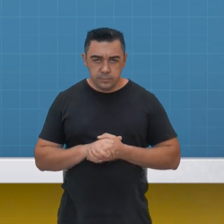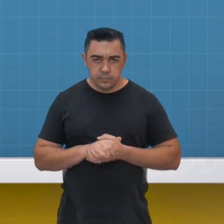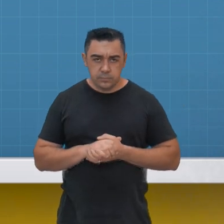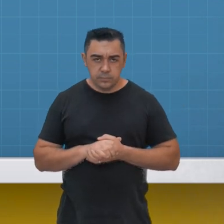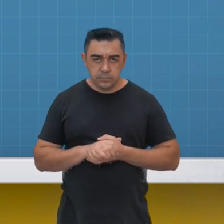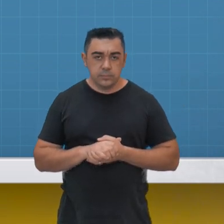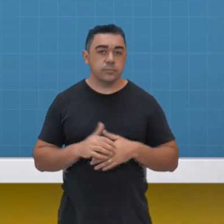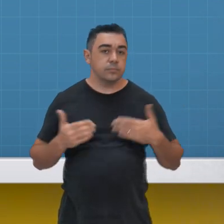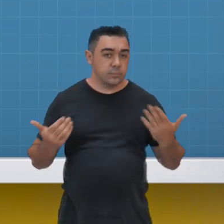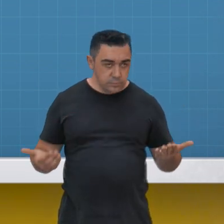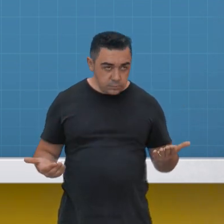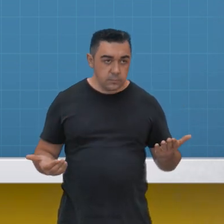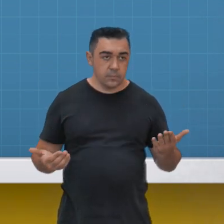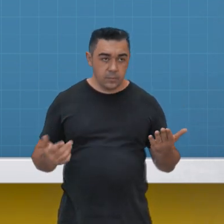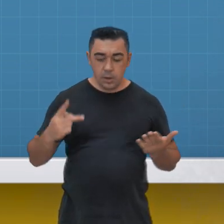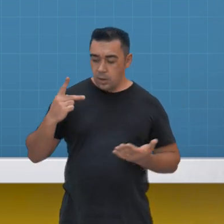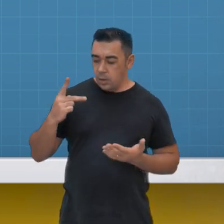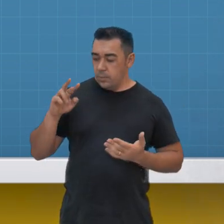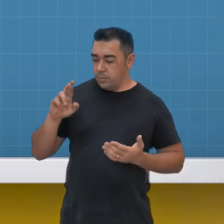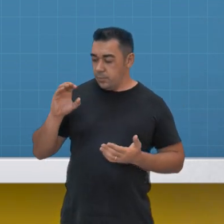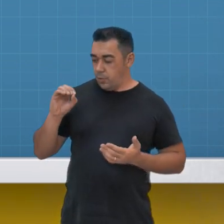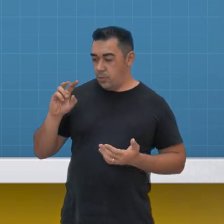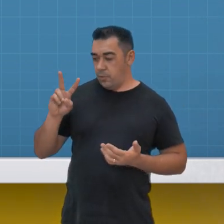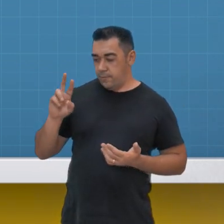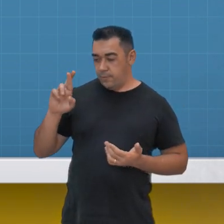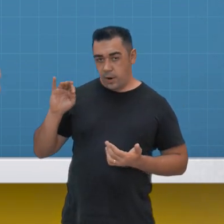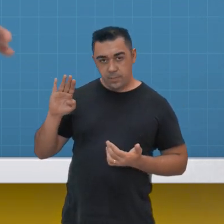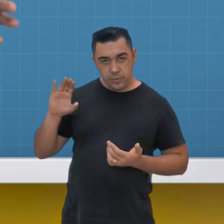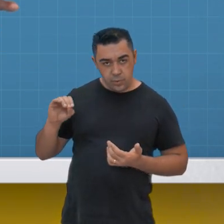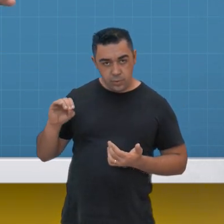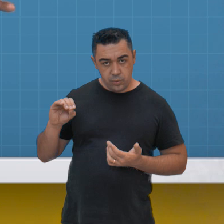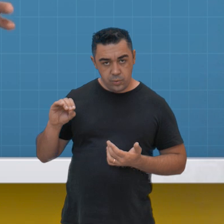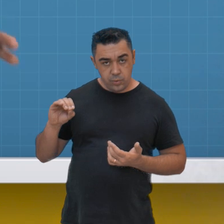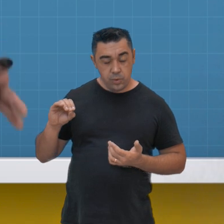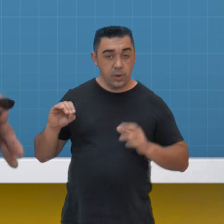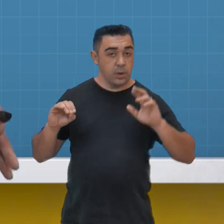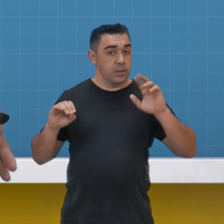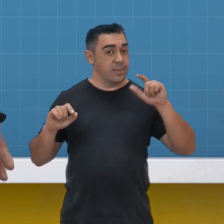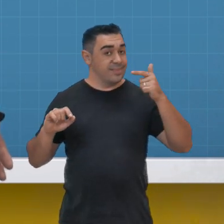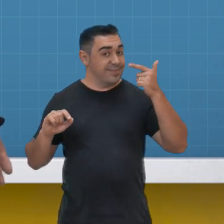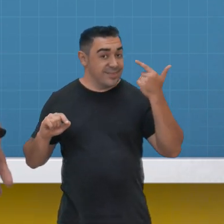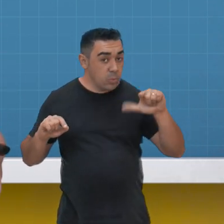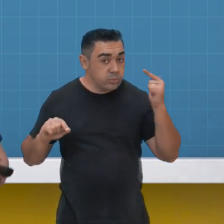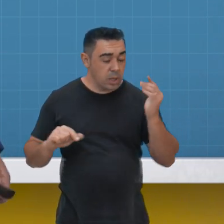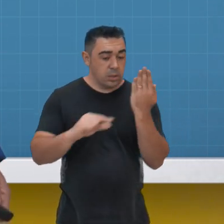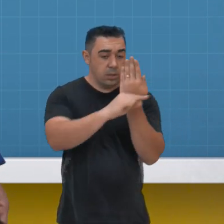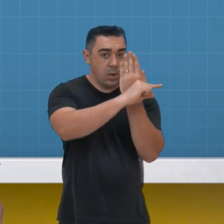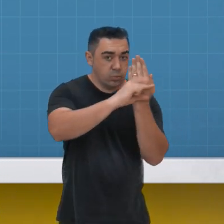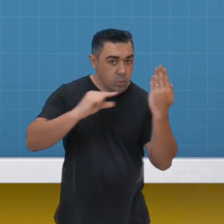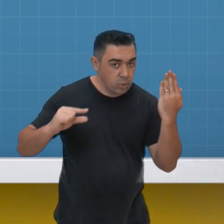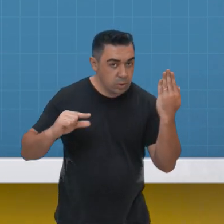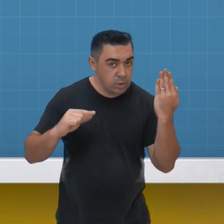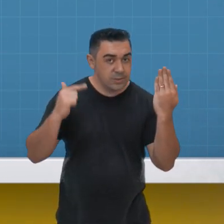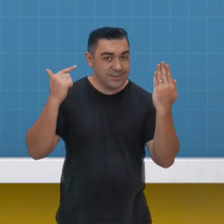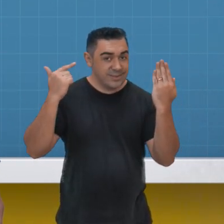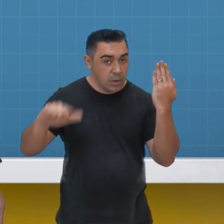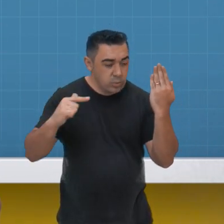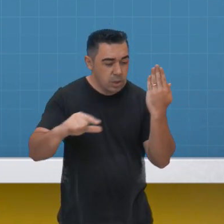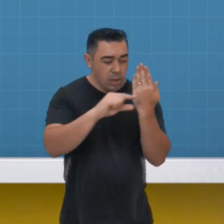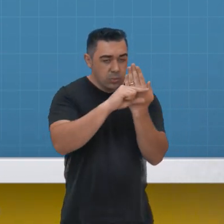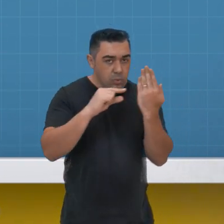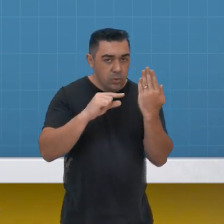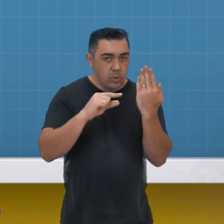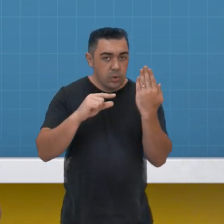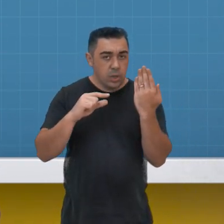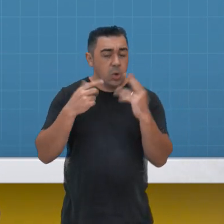A diferença do provérbio com a frase é que a frase nós temos uma autoria definida e a gente vai